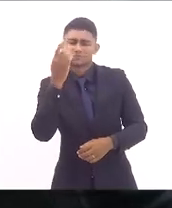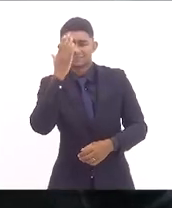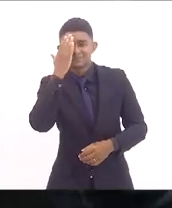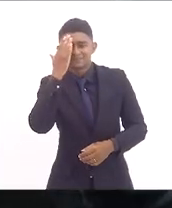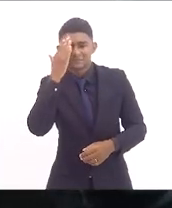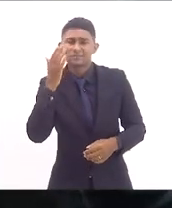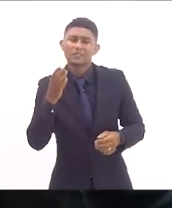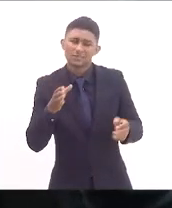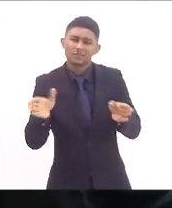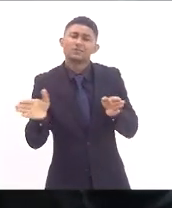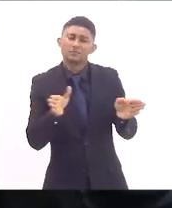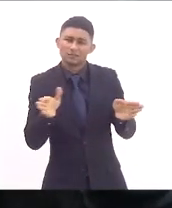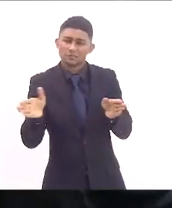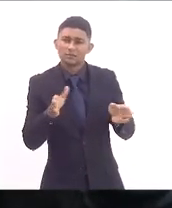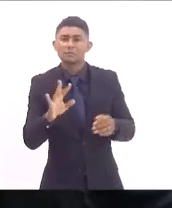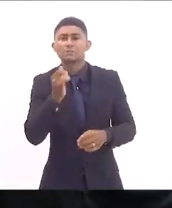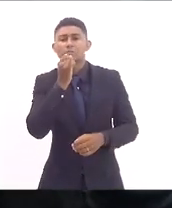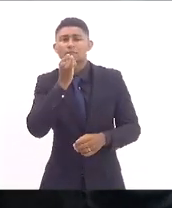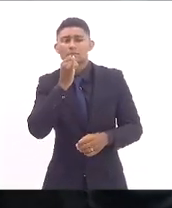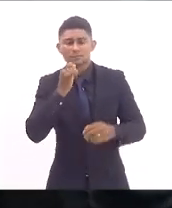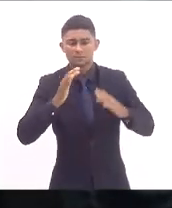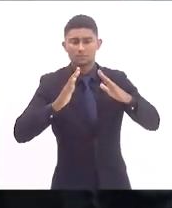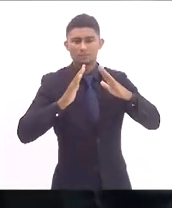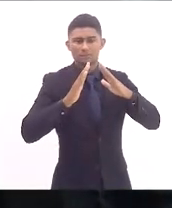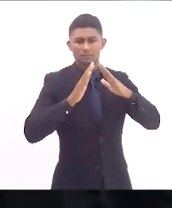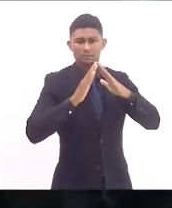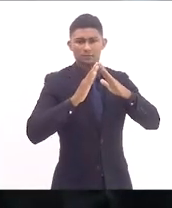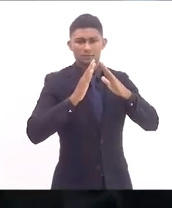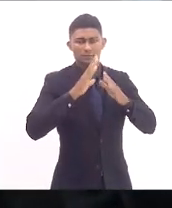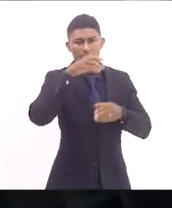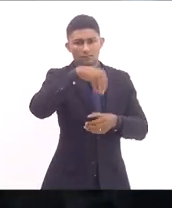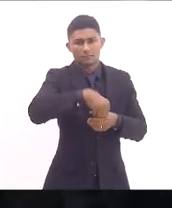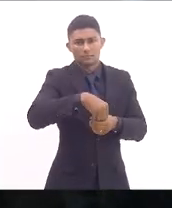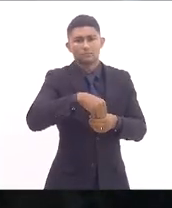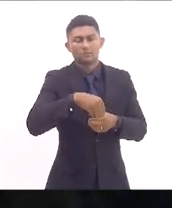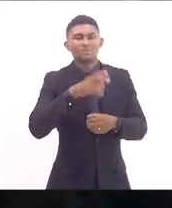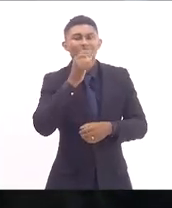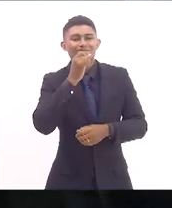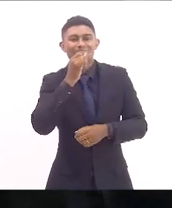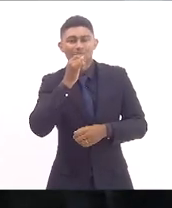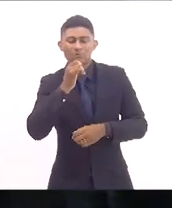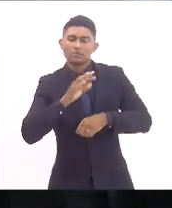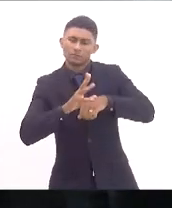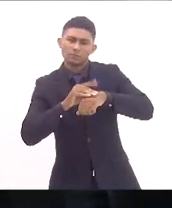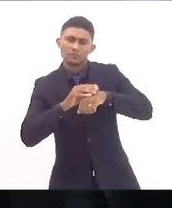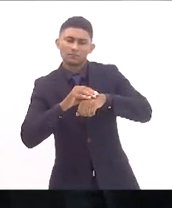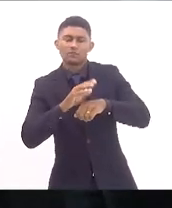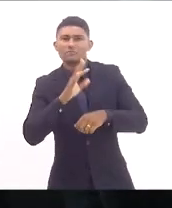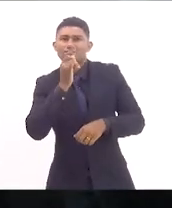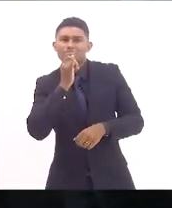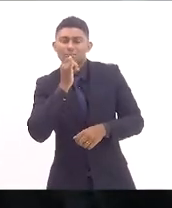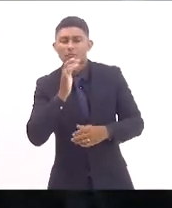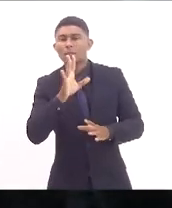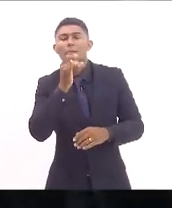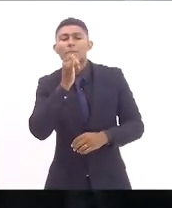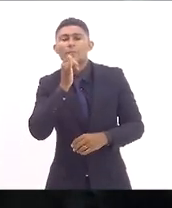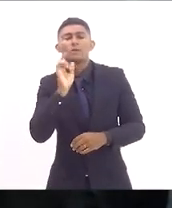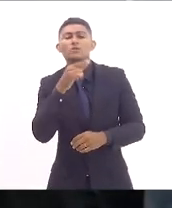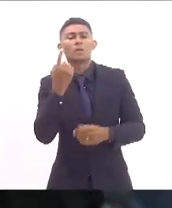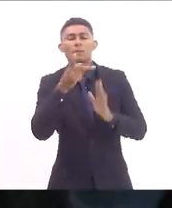sensível ninguém quer ter uma pessoa na nossa casa parece problema na saúde mas quando a gente faz isso